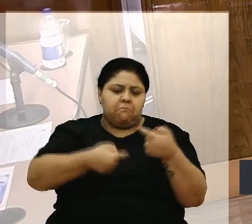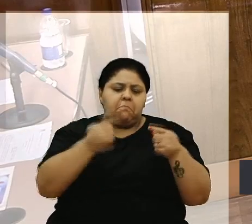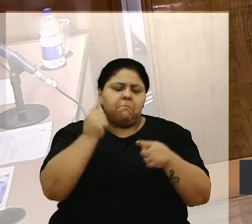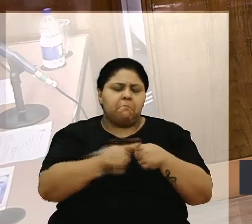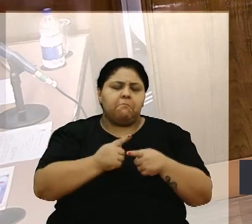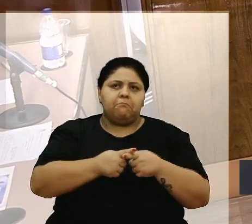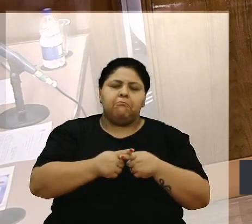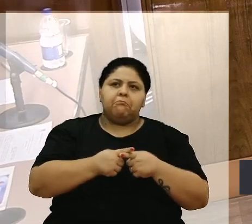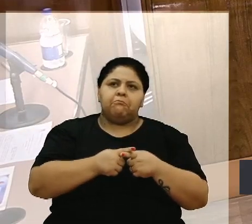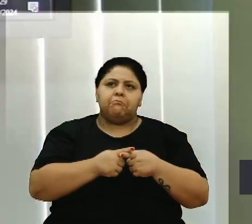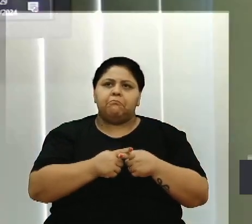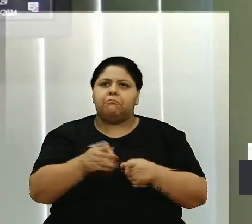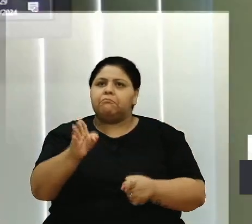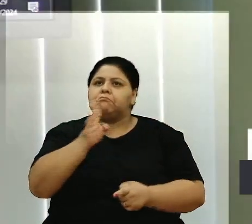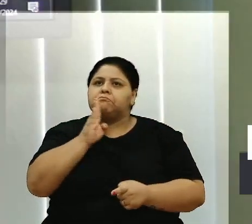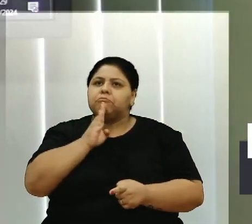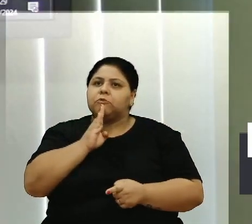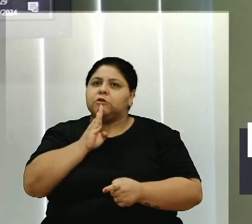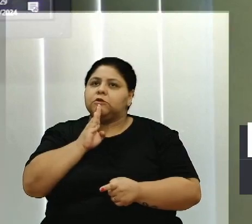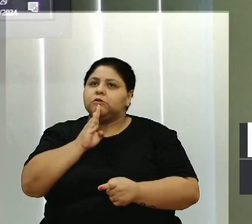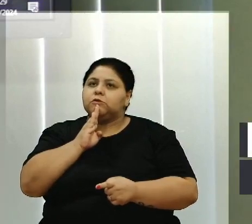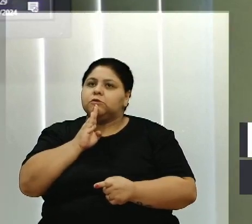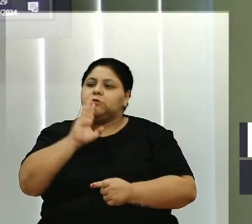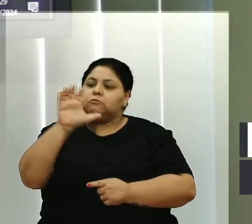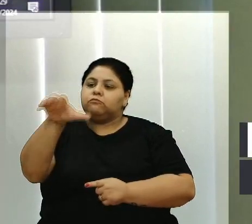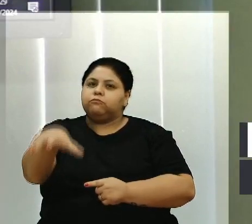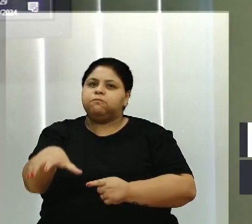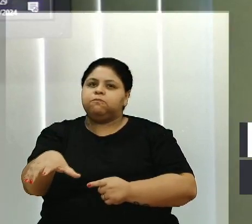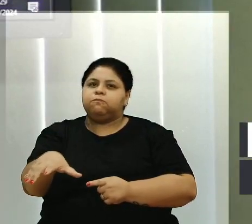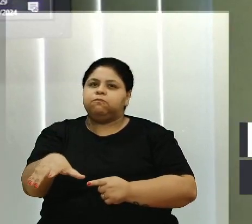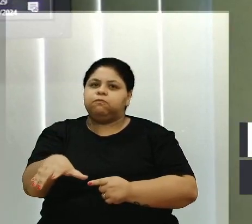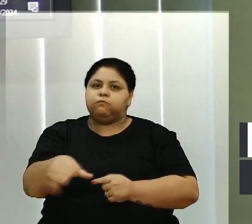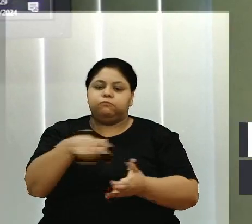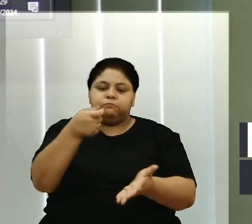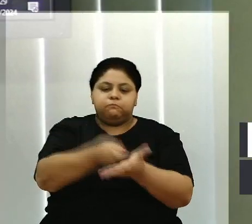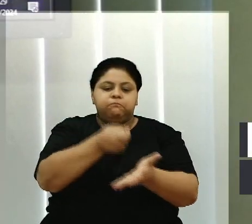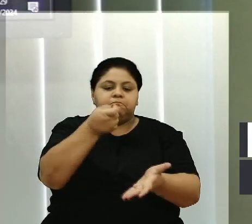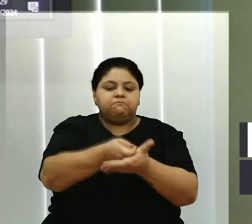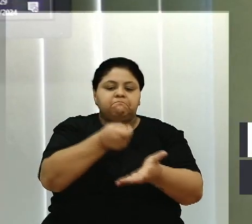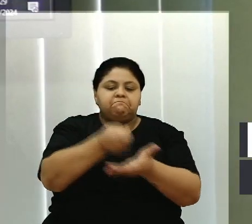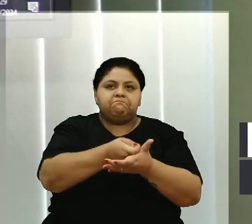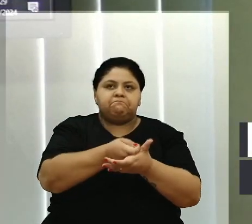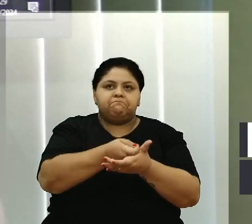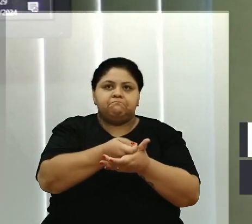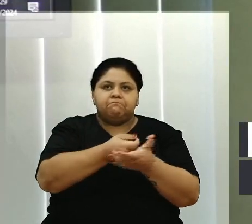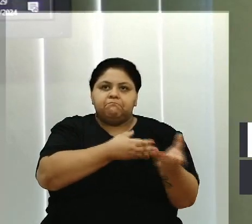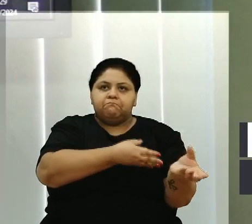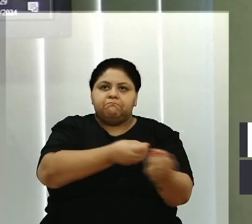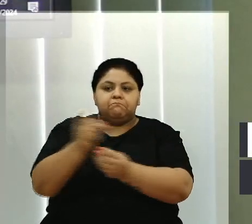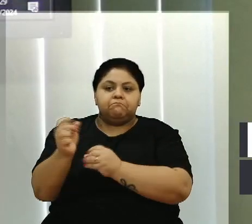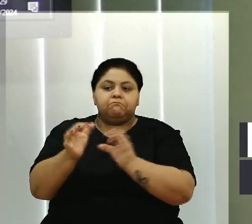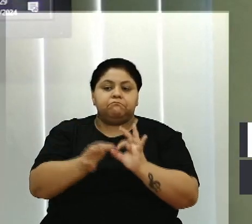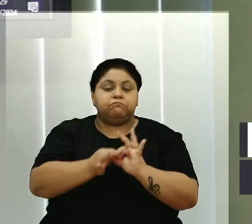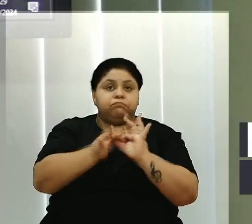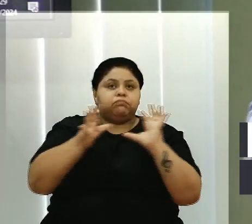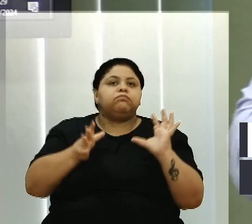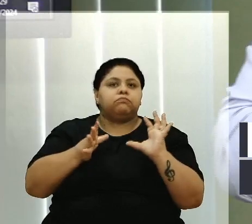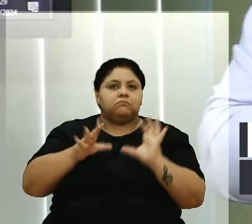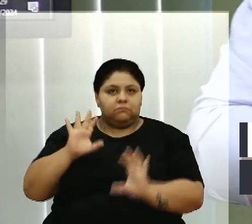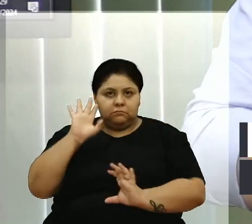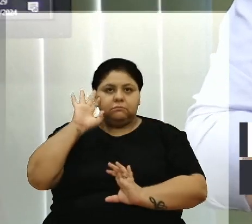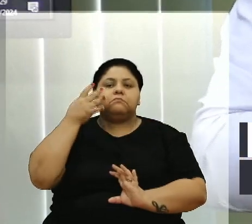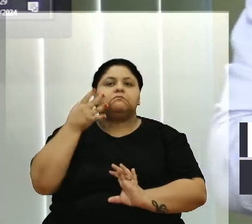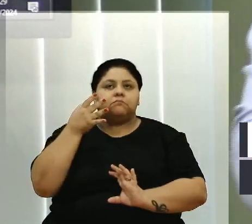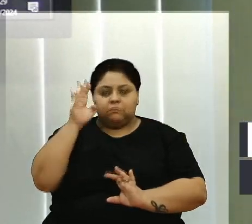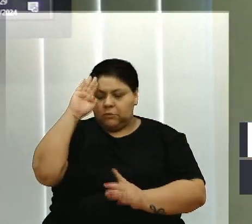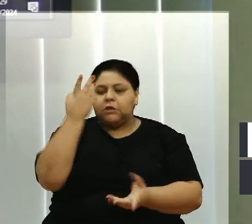porque conheço a região, lutamos muito por essas desapropriações que irão acontecer, eu tenho